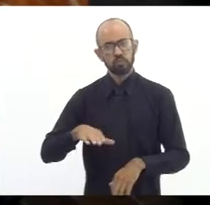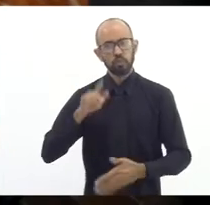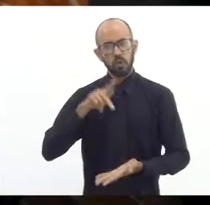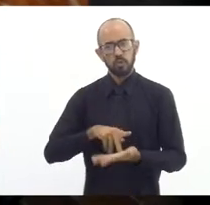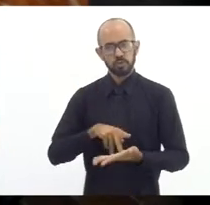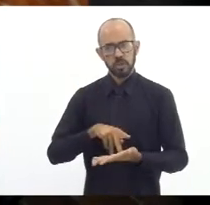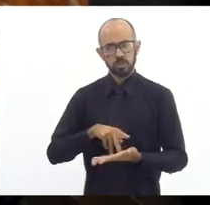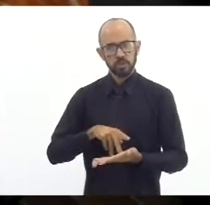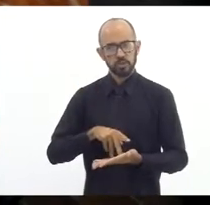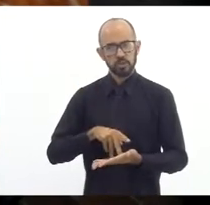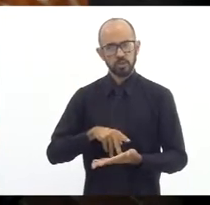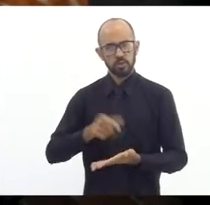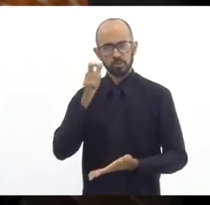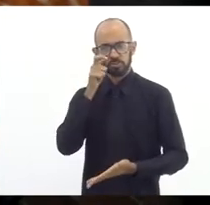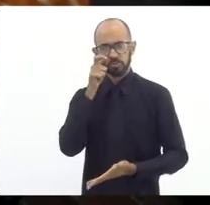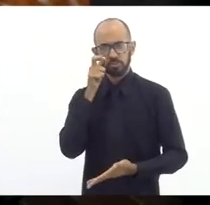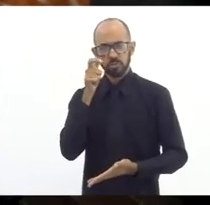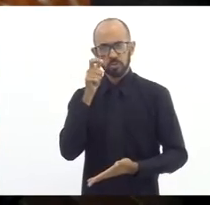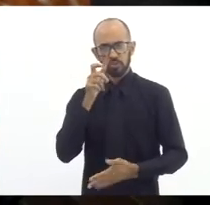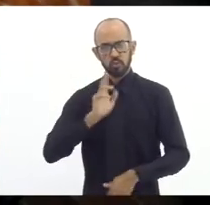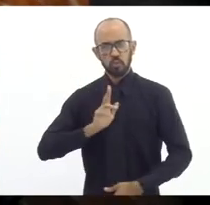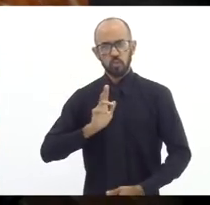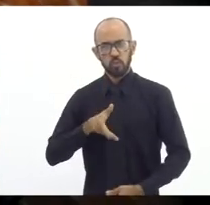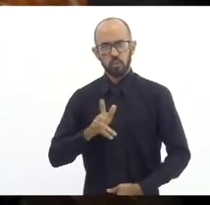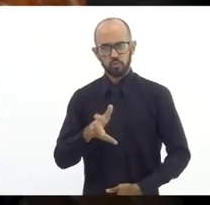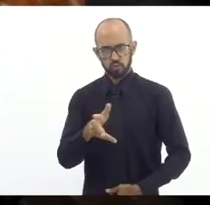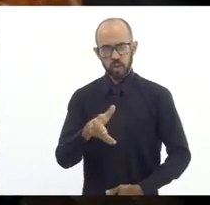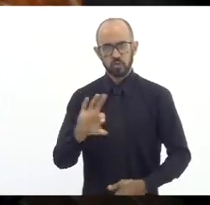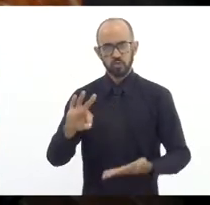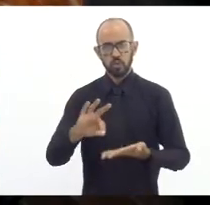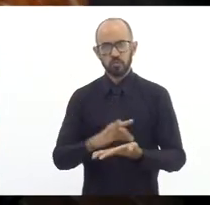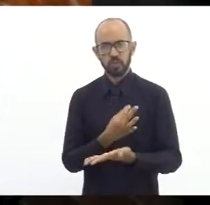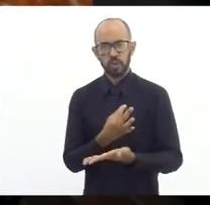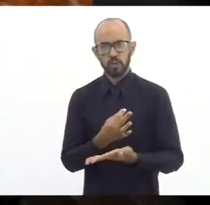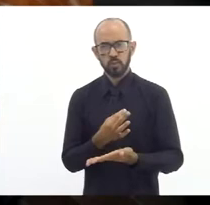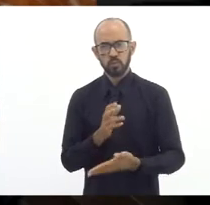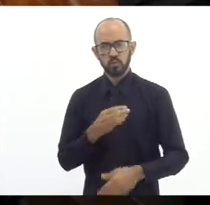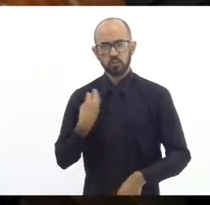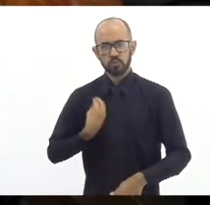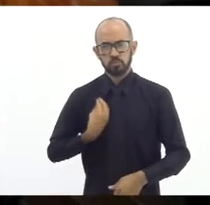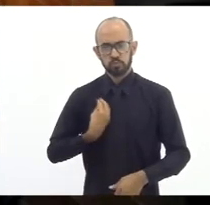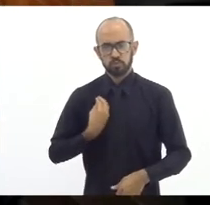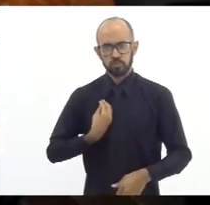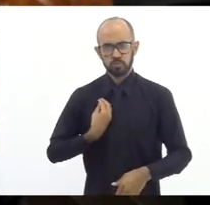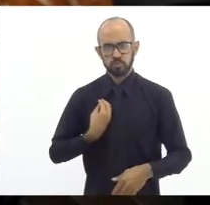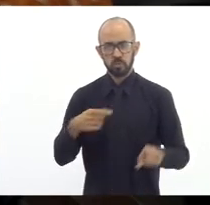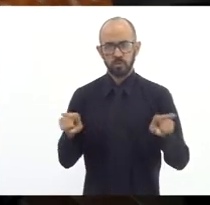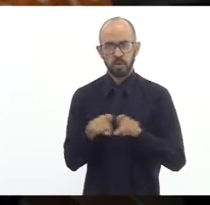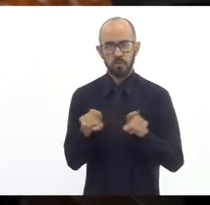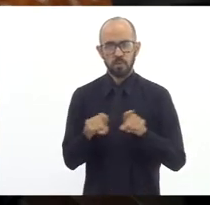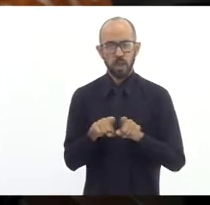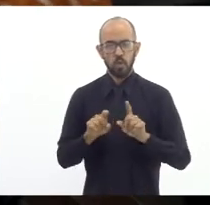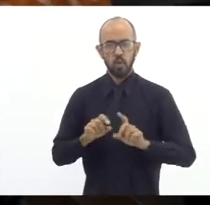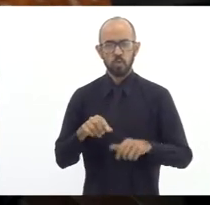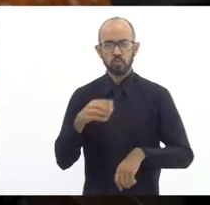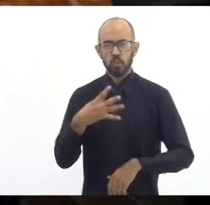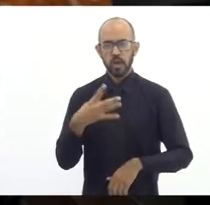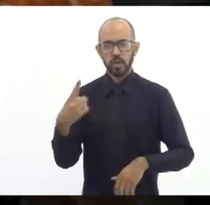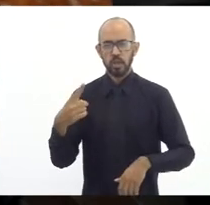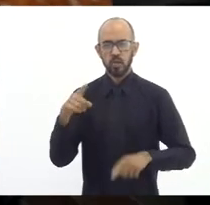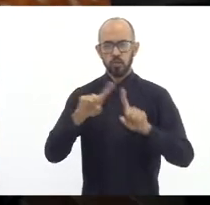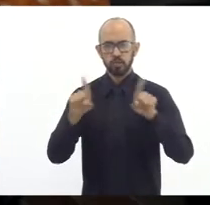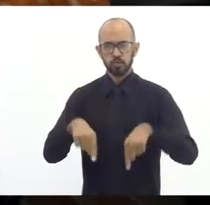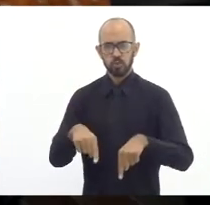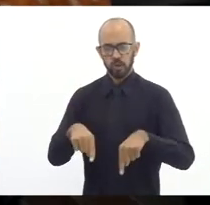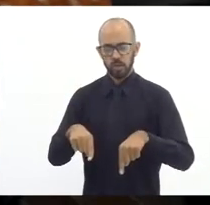oficialmente na intenção de manter esse convênio em vigência e com os 41 servidores que